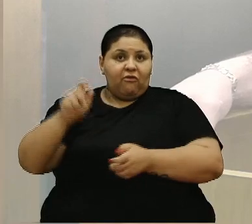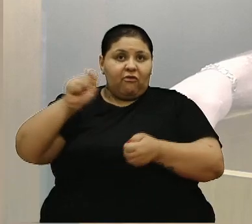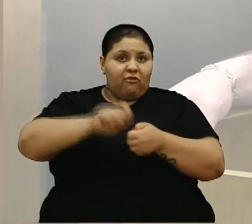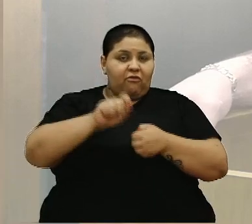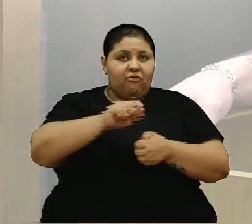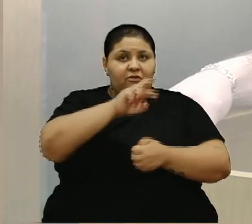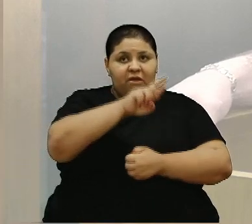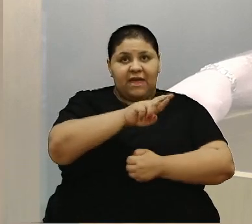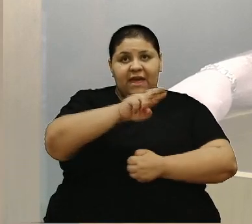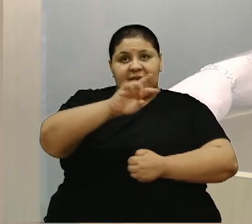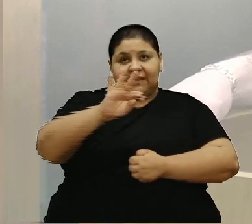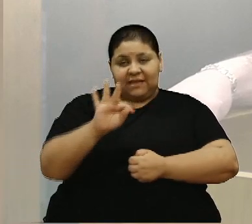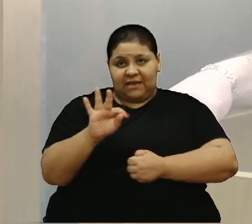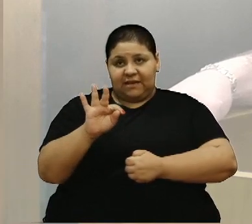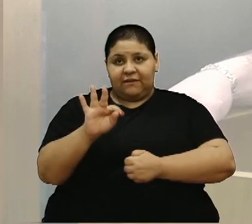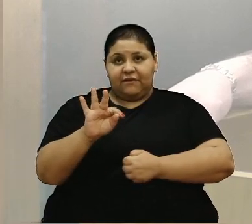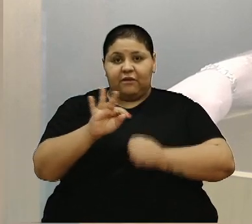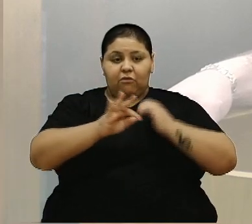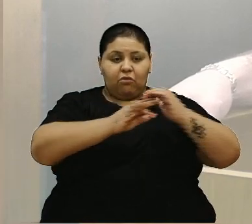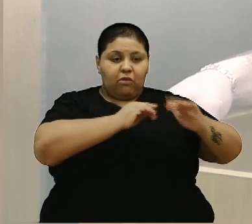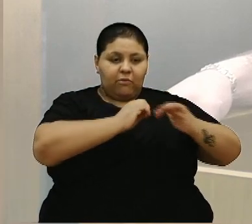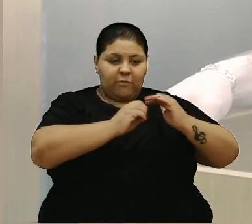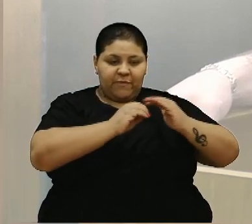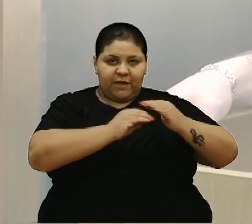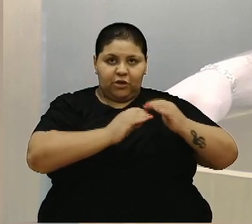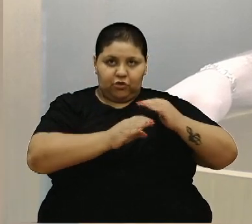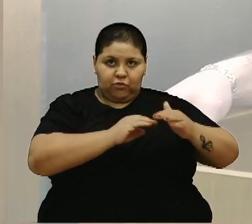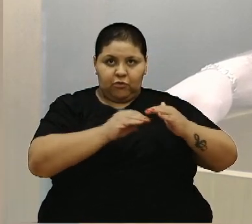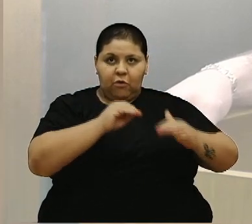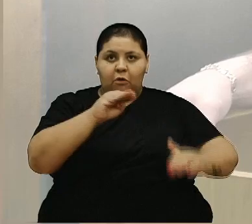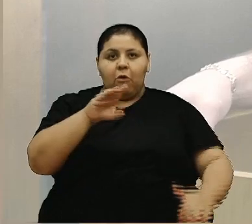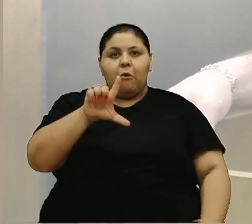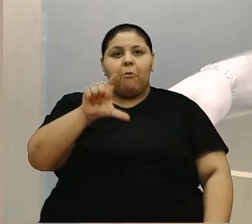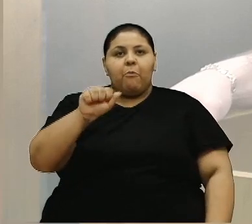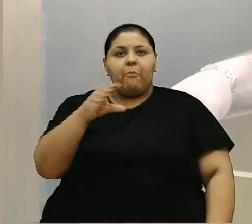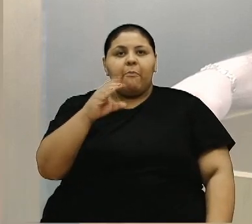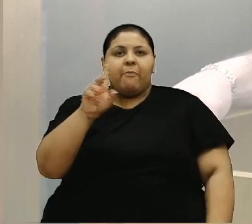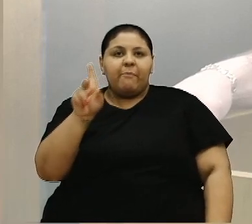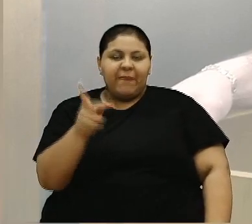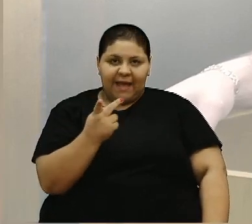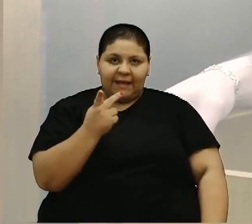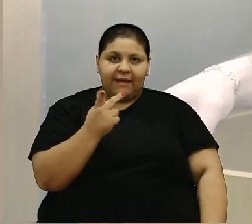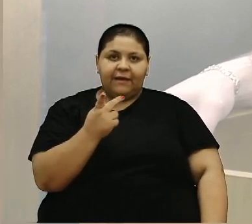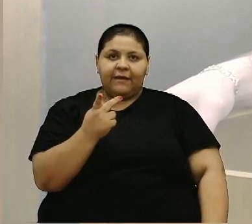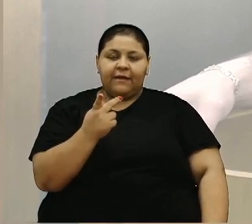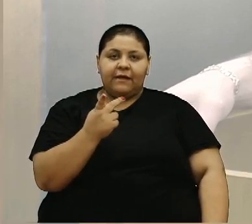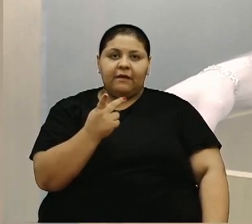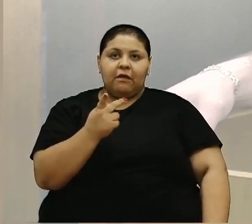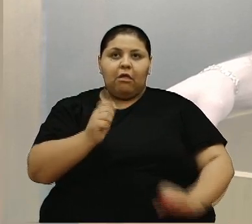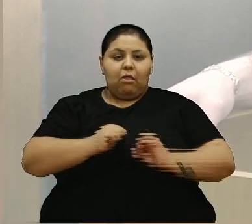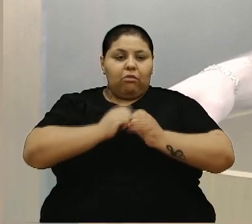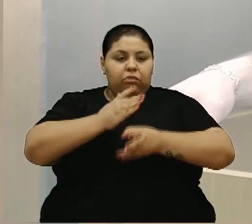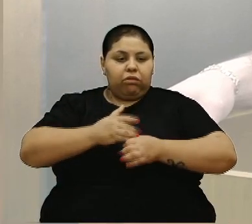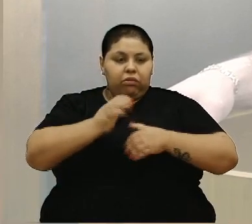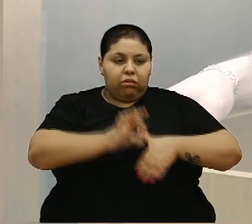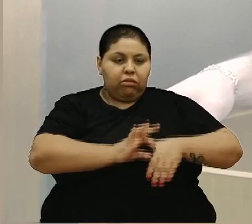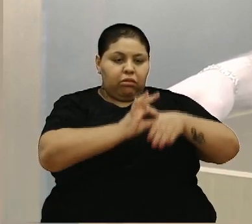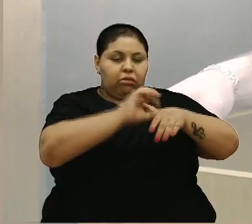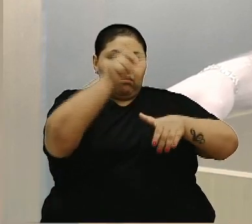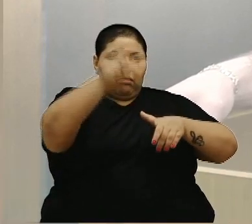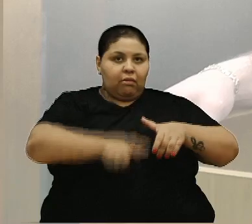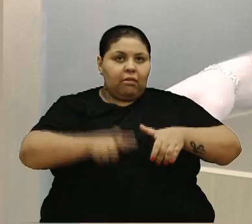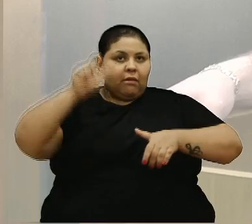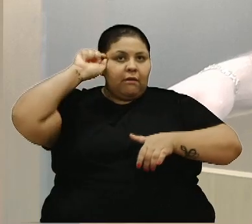RD Station e Movimento Black Money, MBM, negócios liderados por pessoas negras movimentam cerca